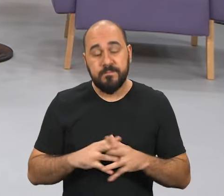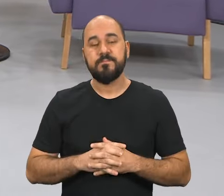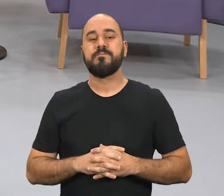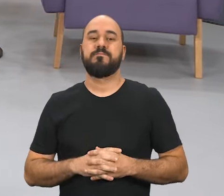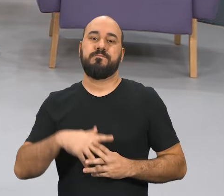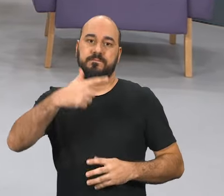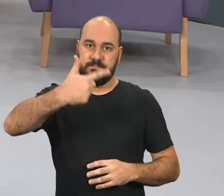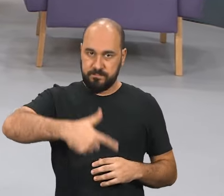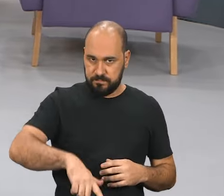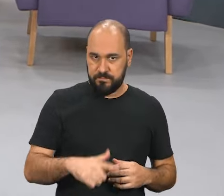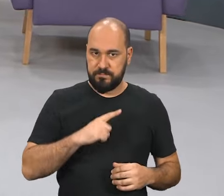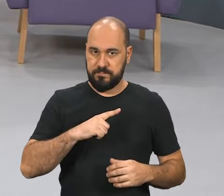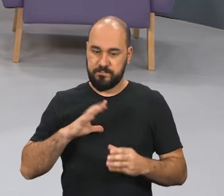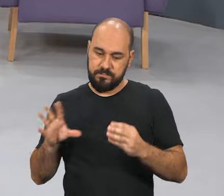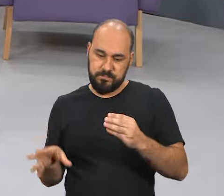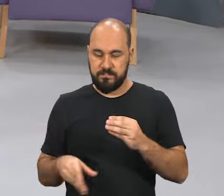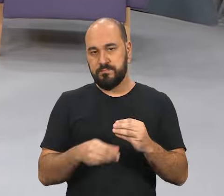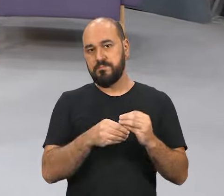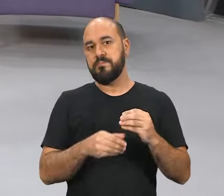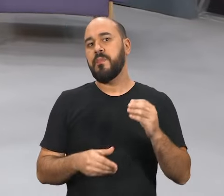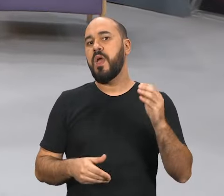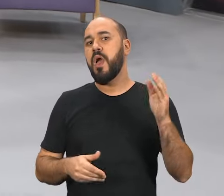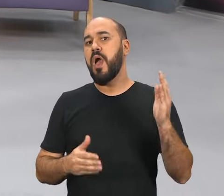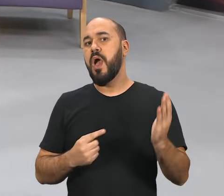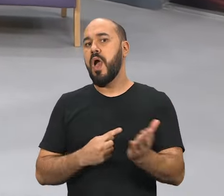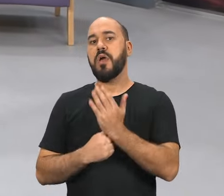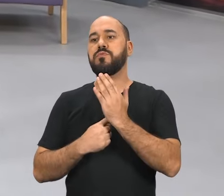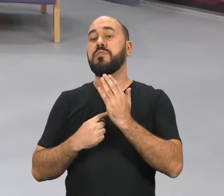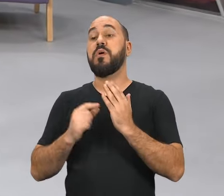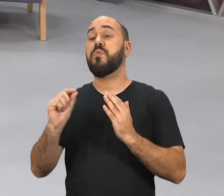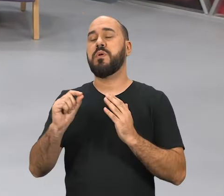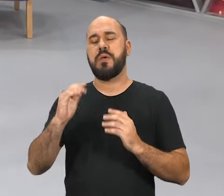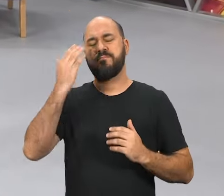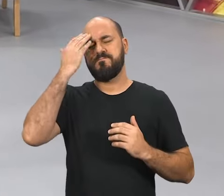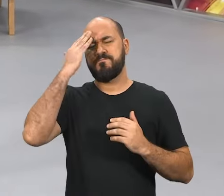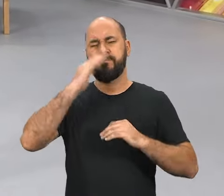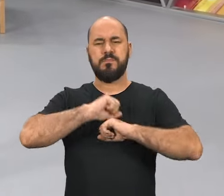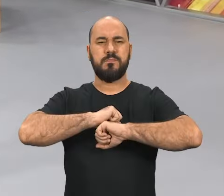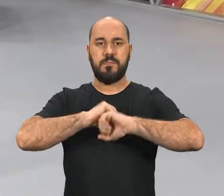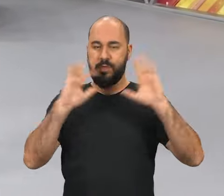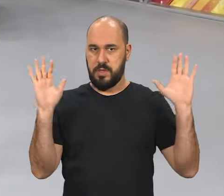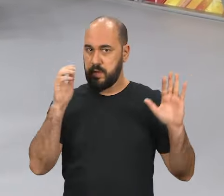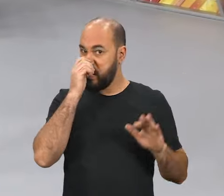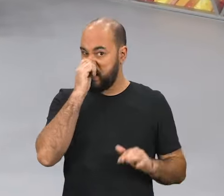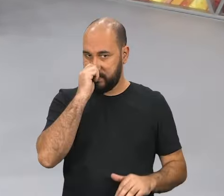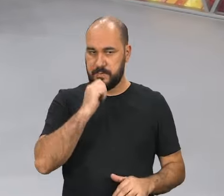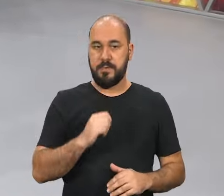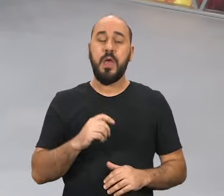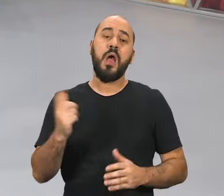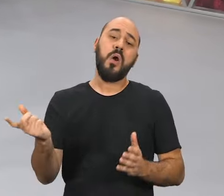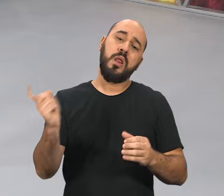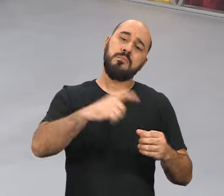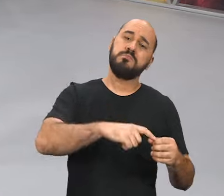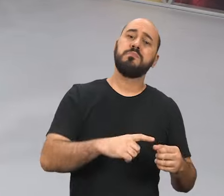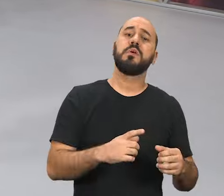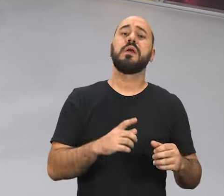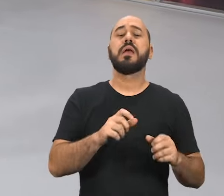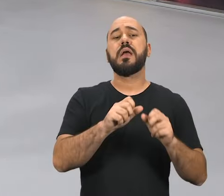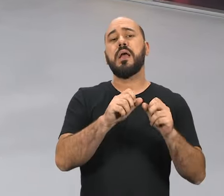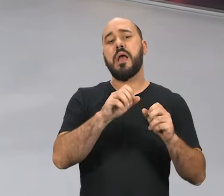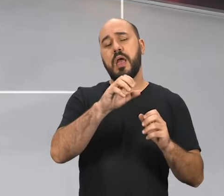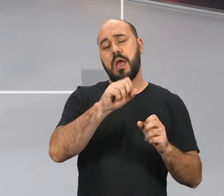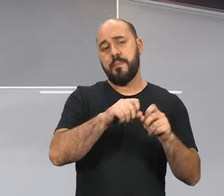Agora tem mais um elemento que eu queria agregar para você, para ajudar a entender melhor ainda esse assunto. Voltemos para Apocalipse 13 e vamos para o